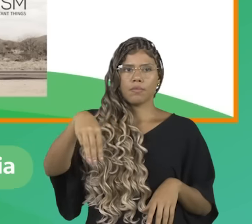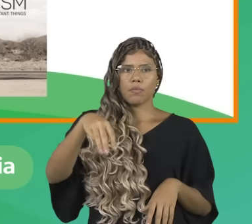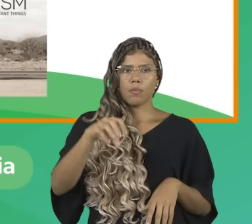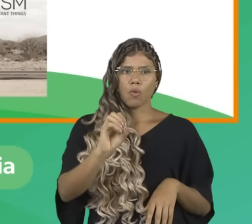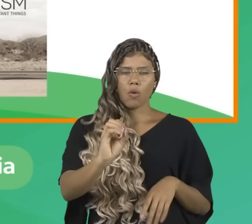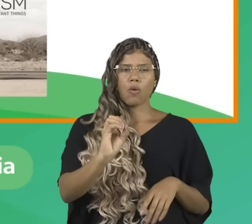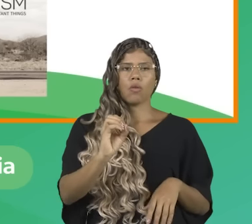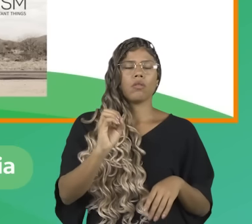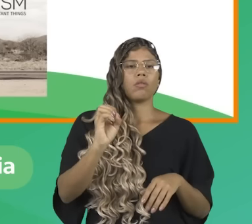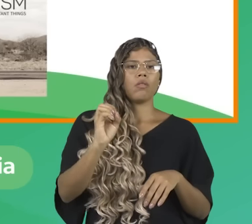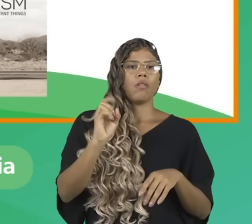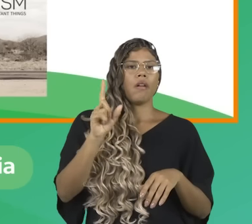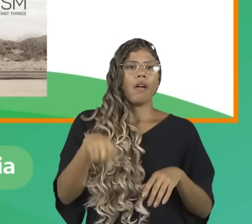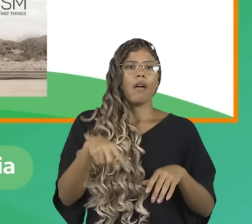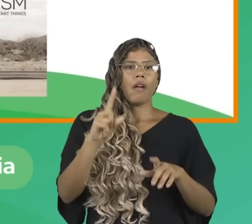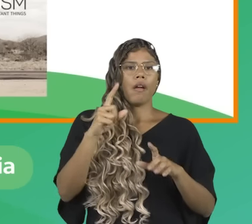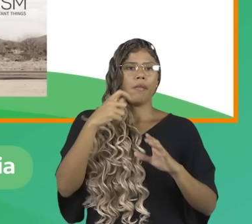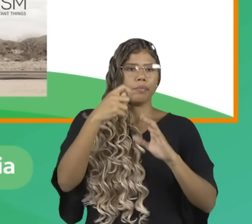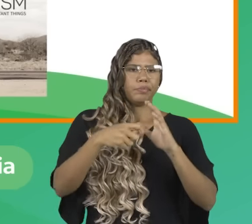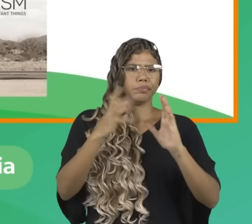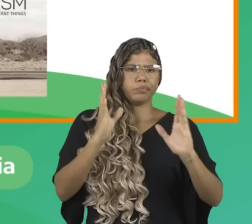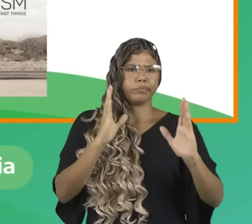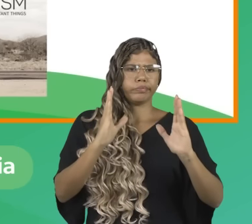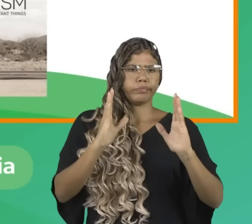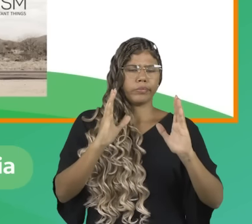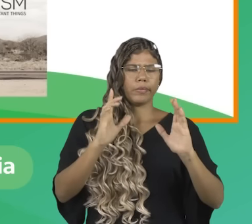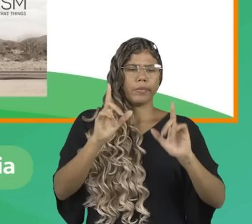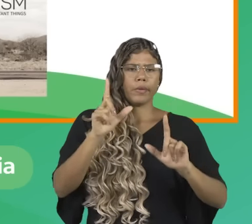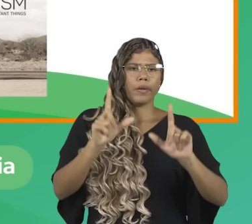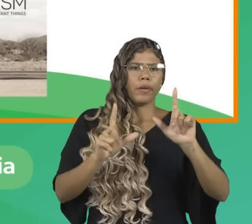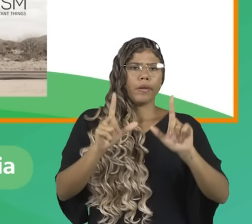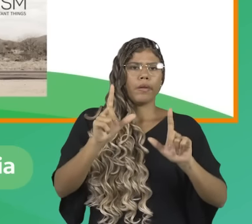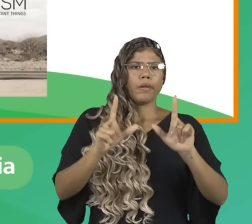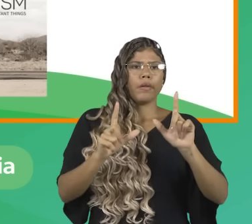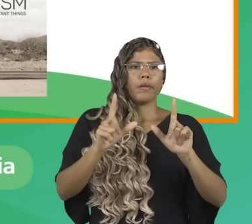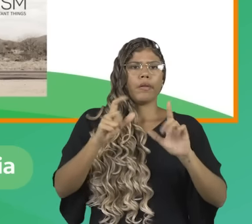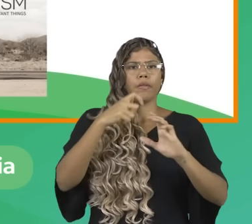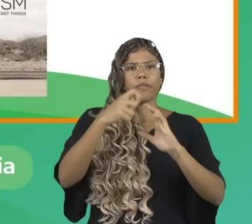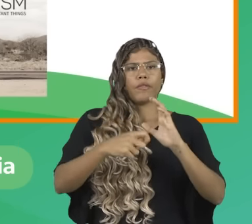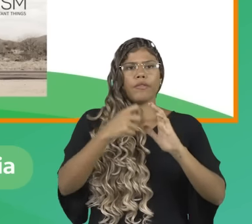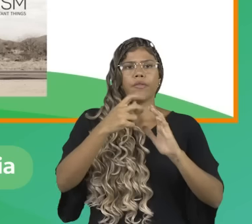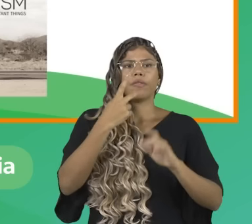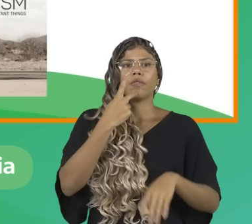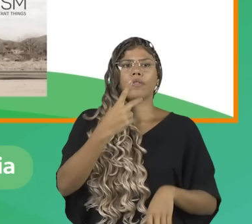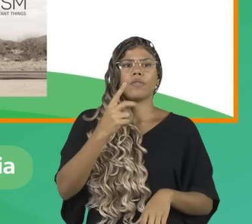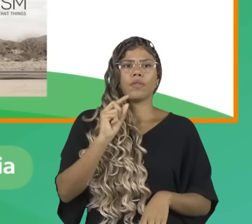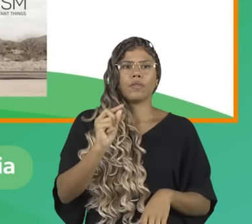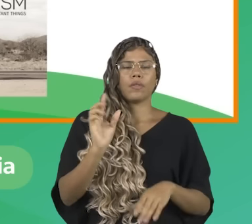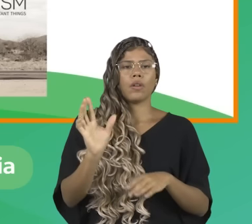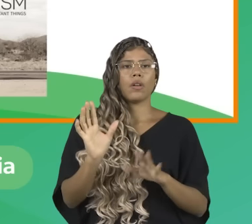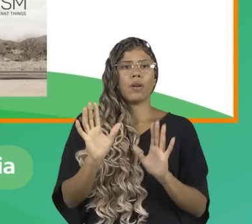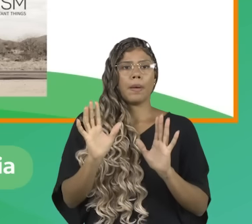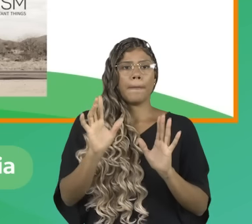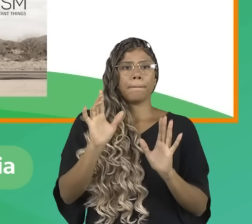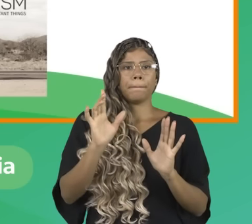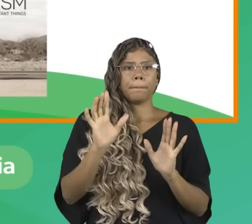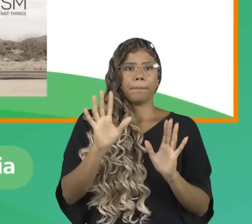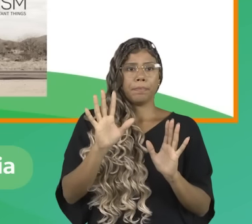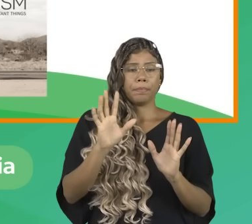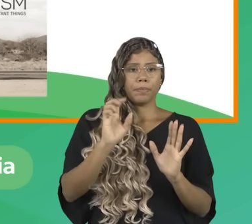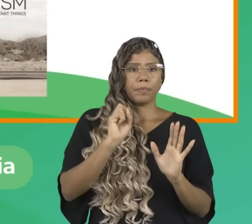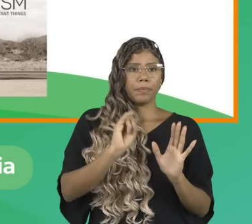conceito, minimalismo, que ele diz, não que você não tenha, mas que se você for ter algo, que